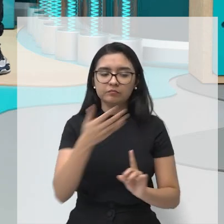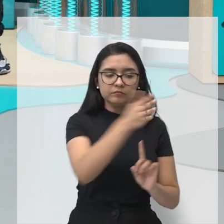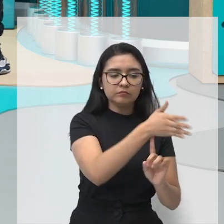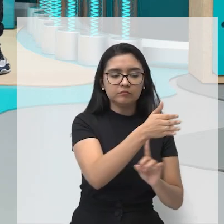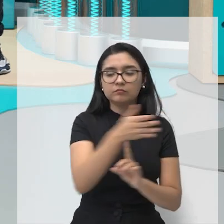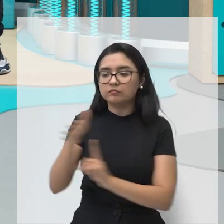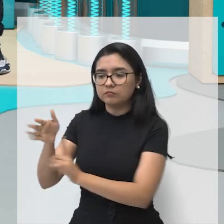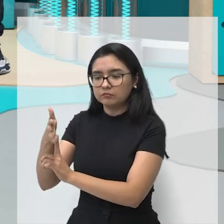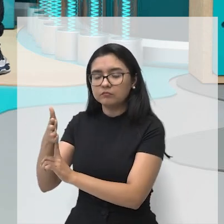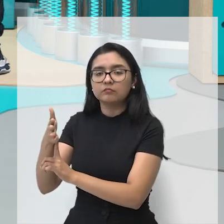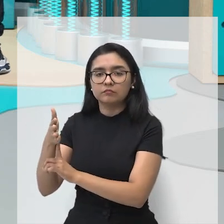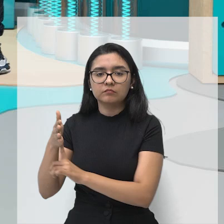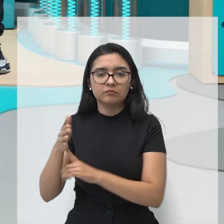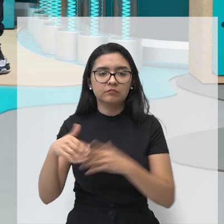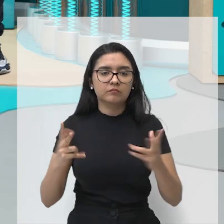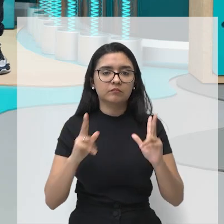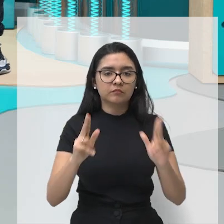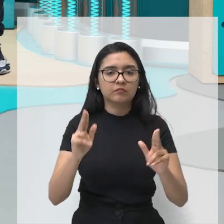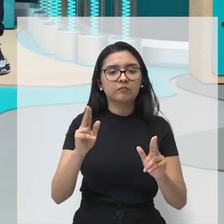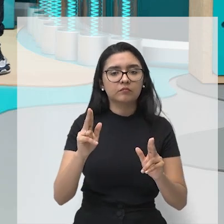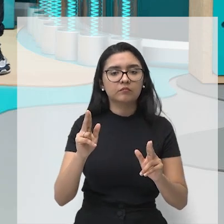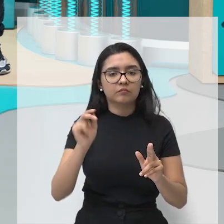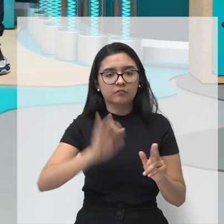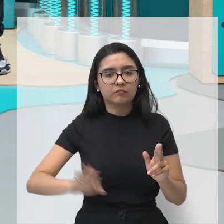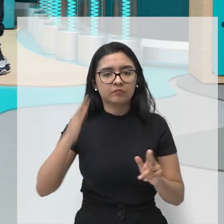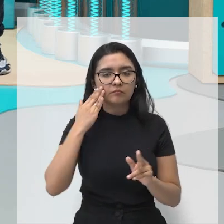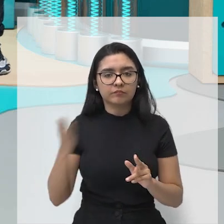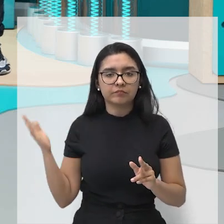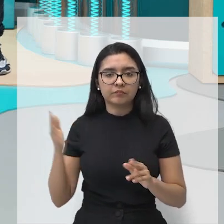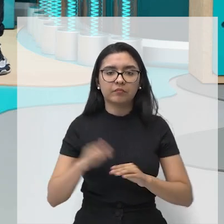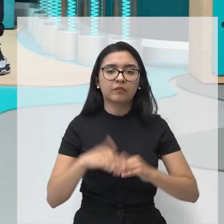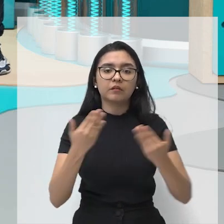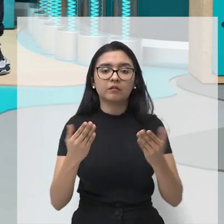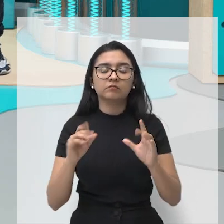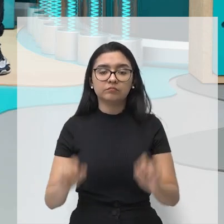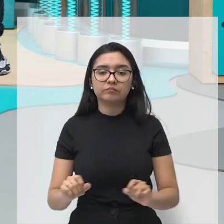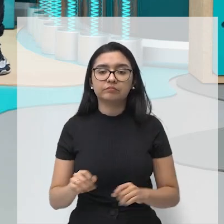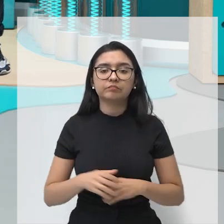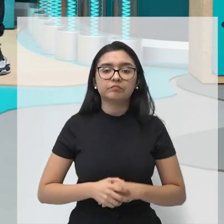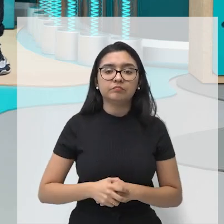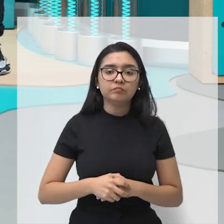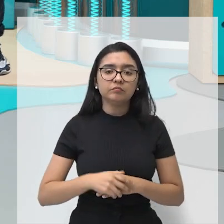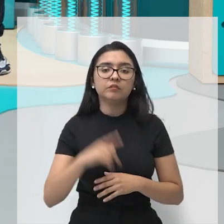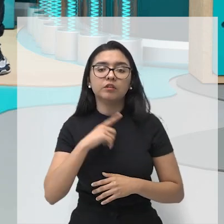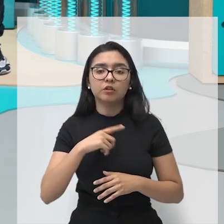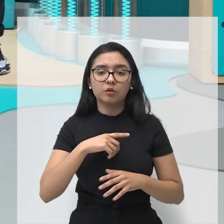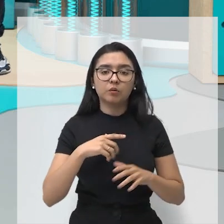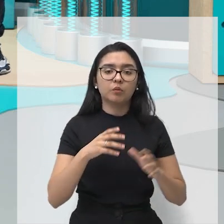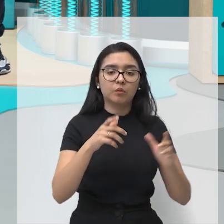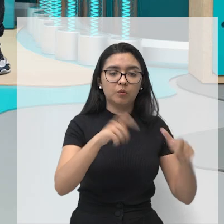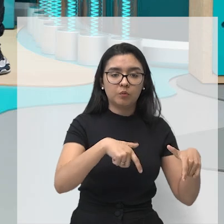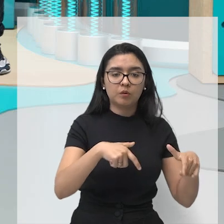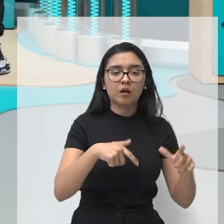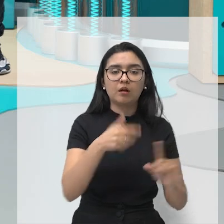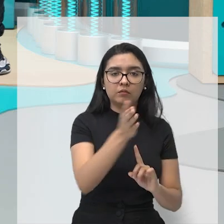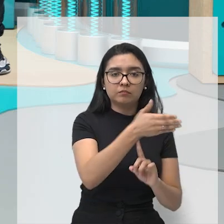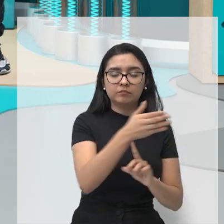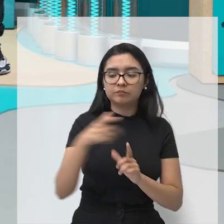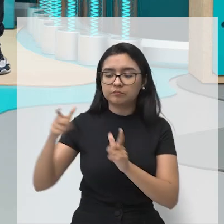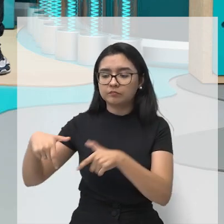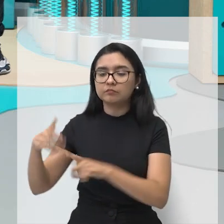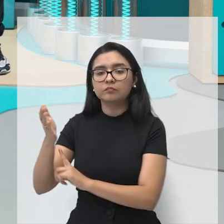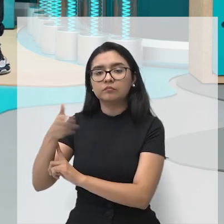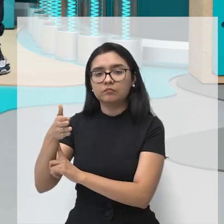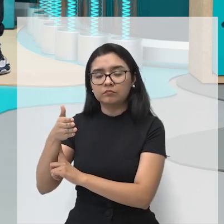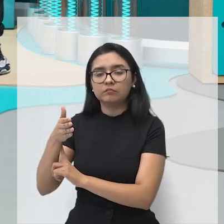bandeira ali numa base, como essa que aparece aqui pra gente. E aí, em lugares distintos, né, uma bandeira numa base e outra bandeira